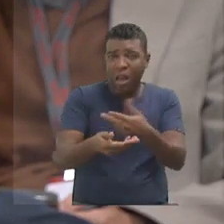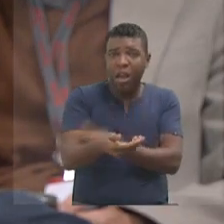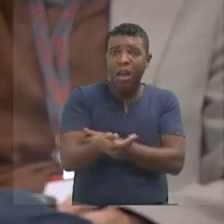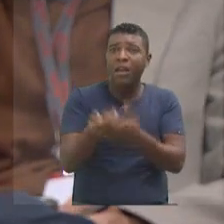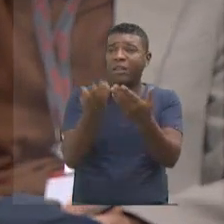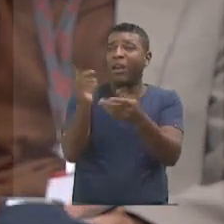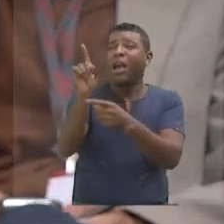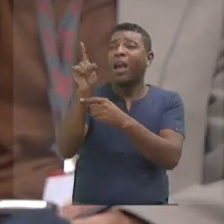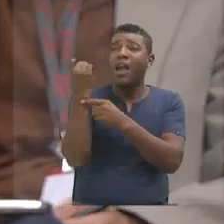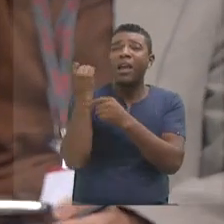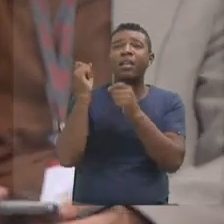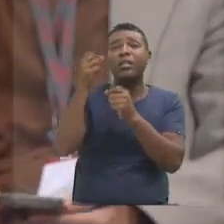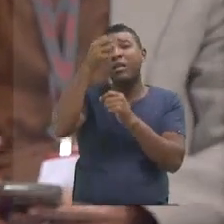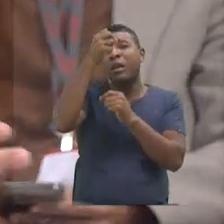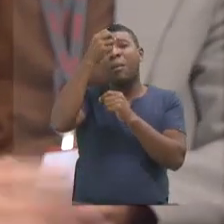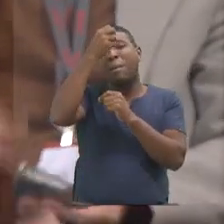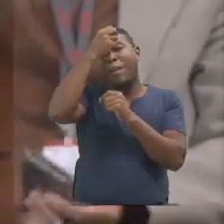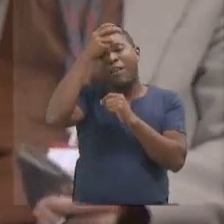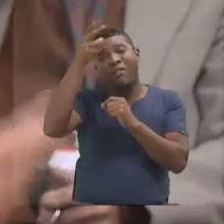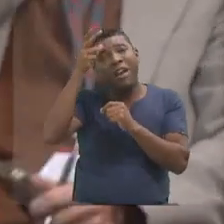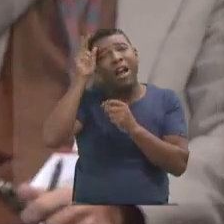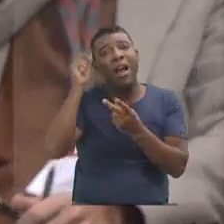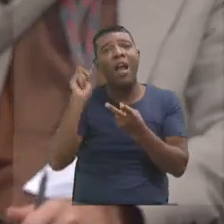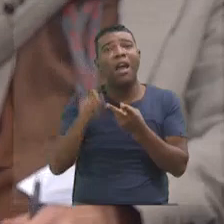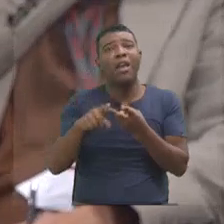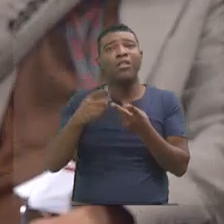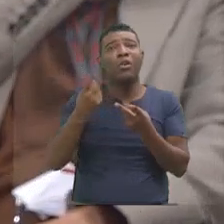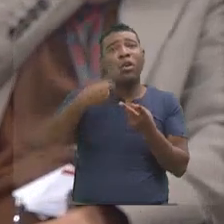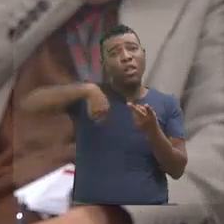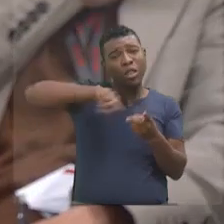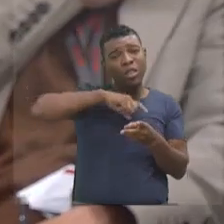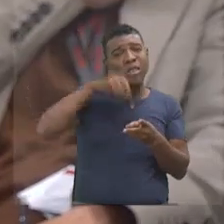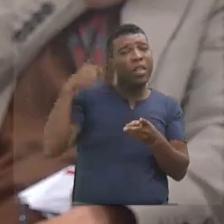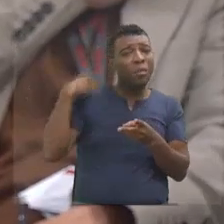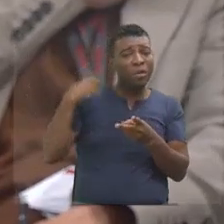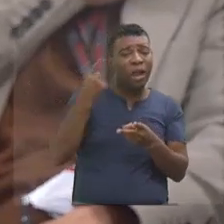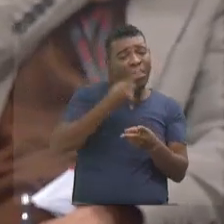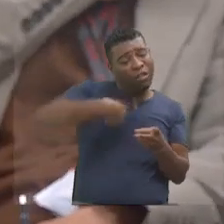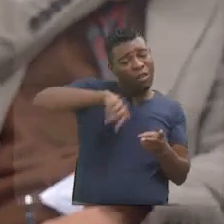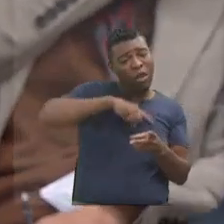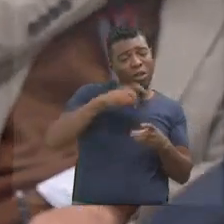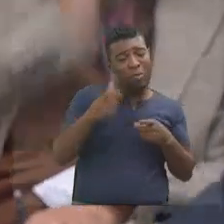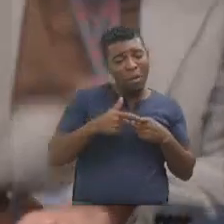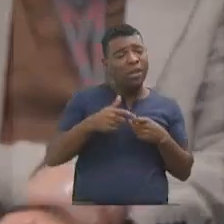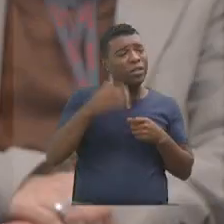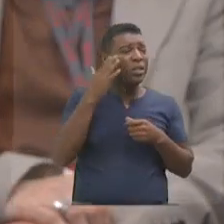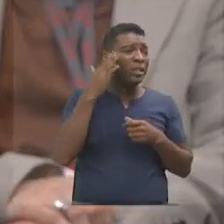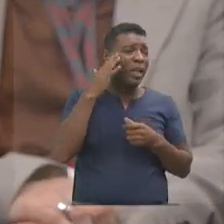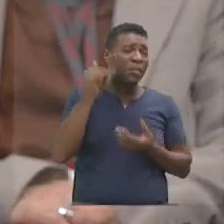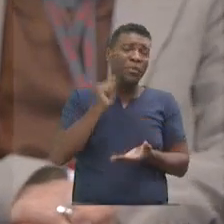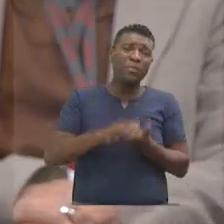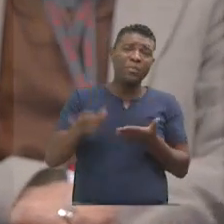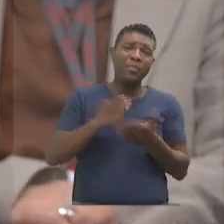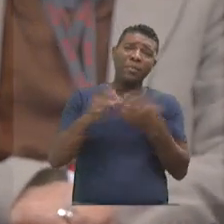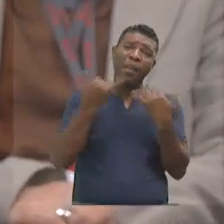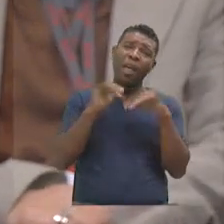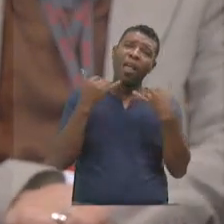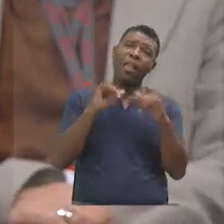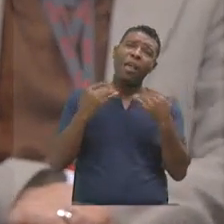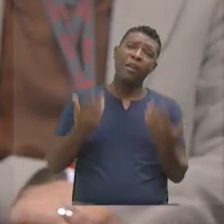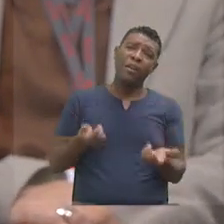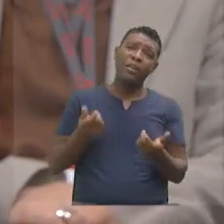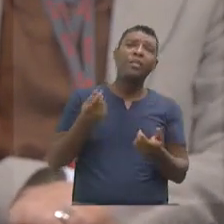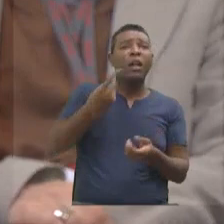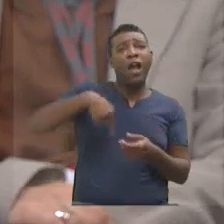ex-prefeitos é deputados nosso médicos a gente sabe o quanto que isso é desgastante e certamente a gente vai